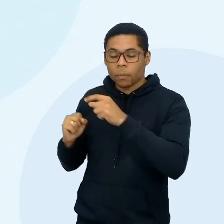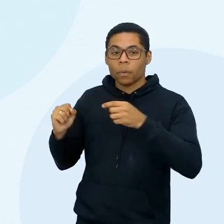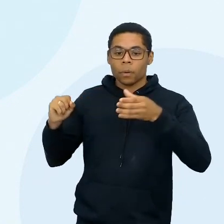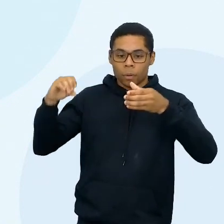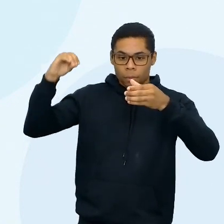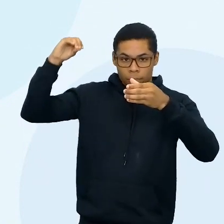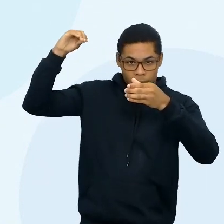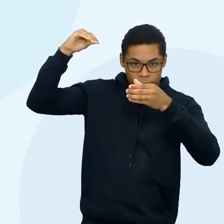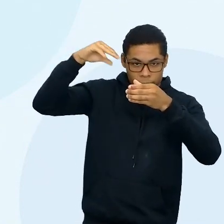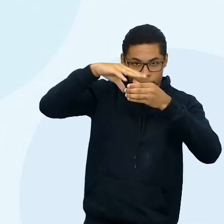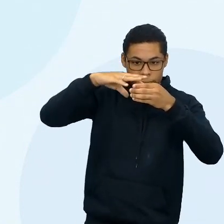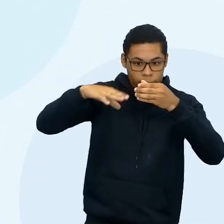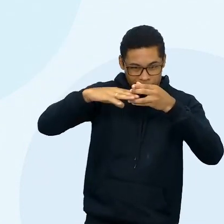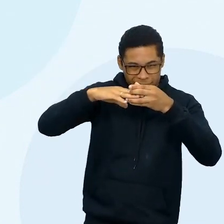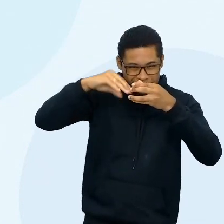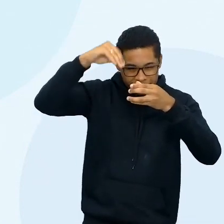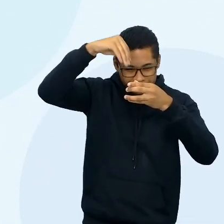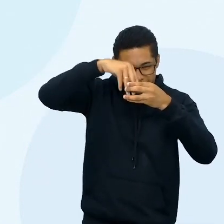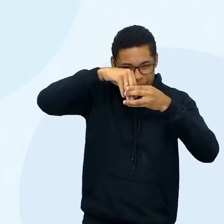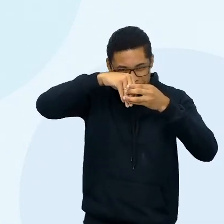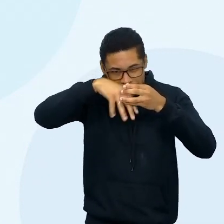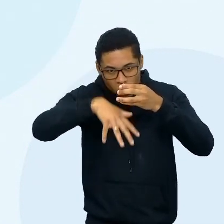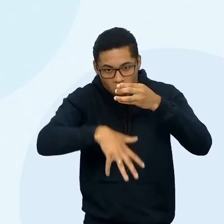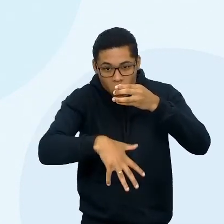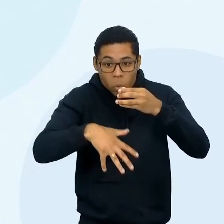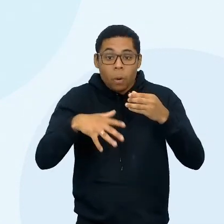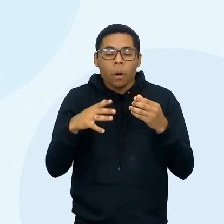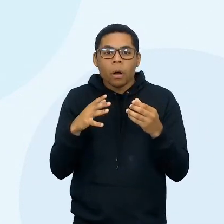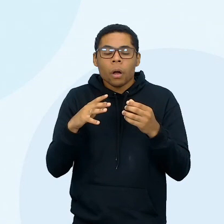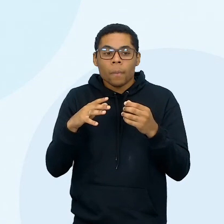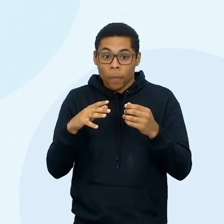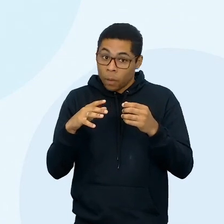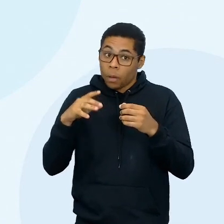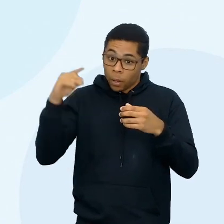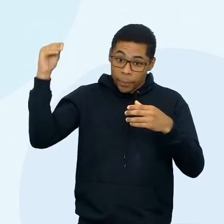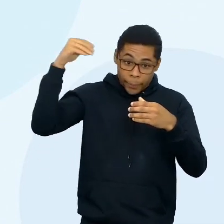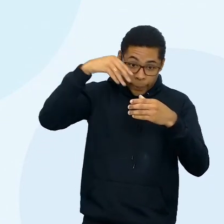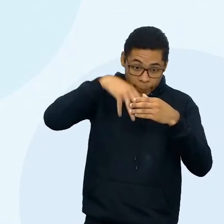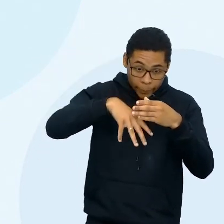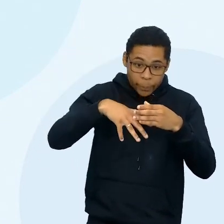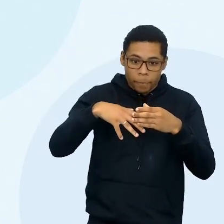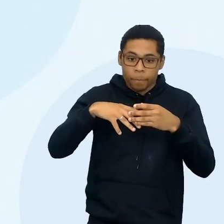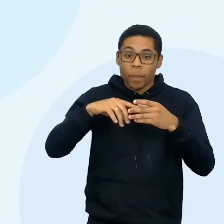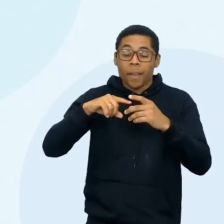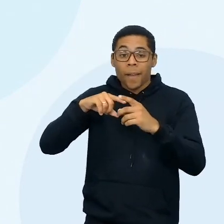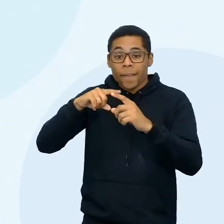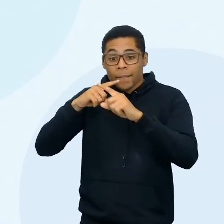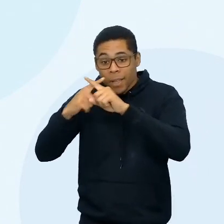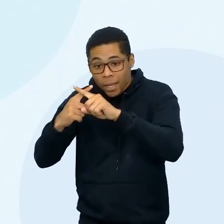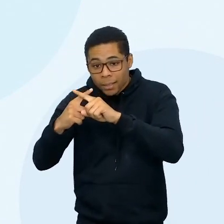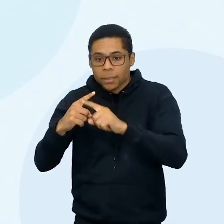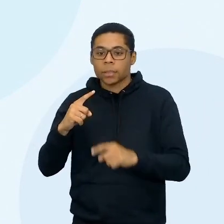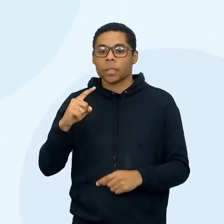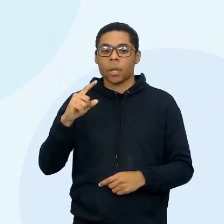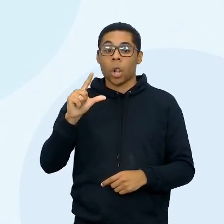luminoso multiplicando os lux, 100 mil e 40